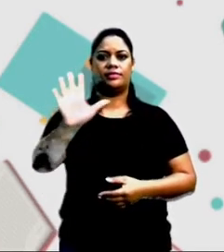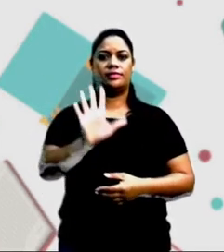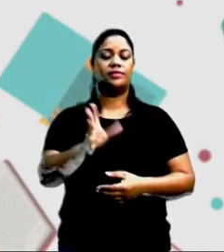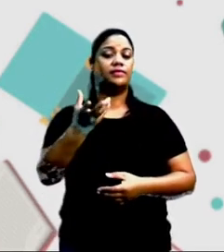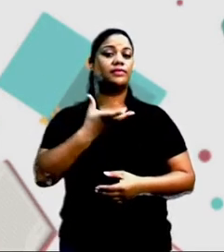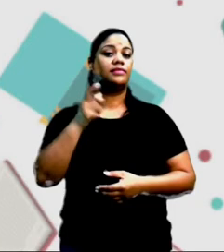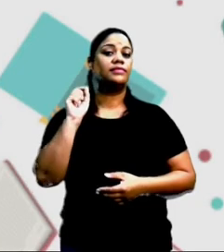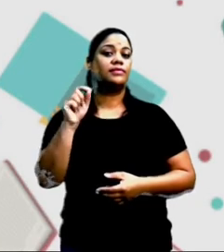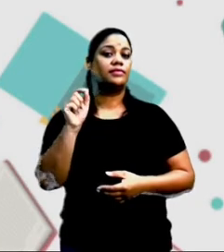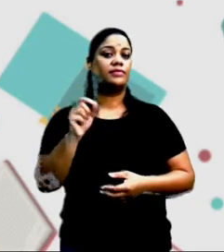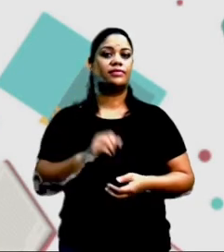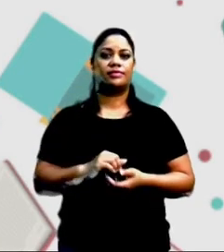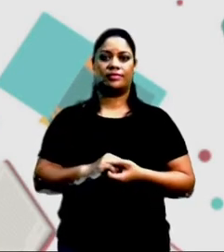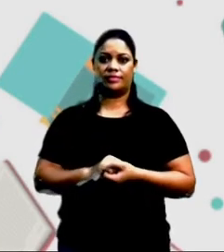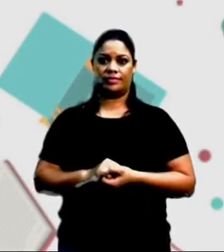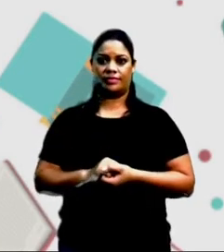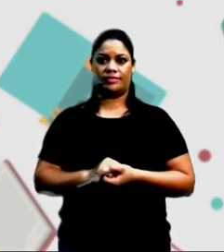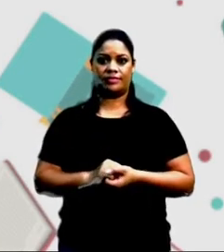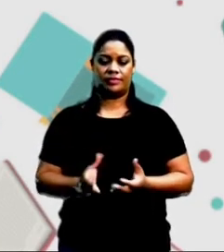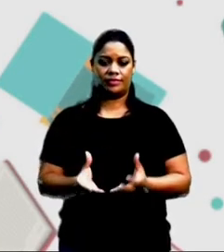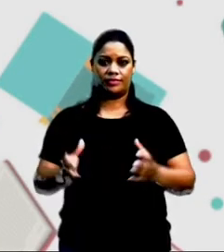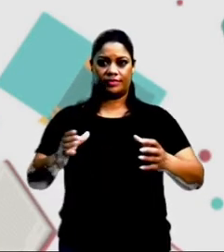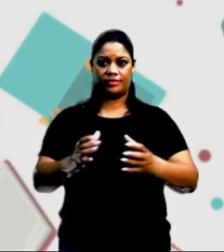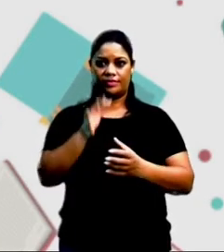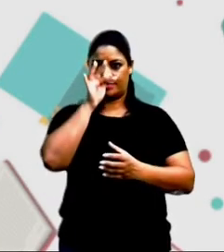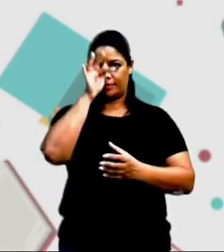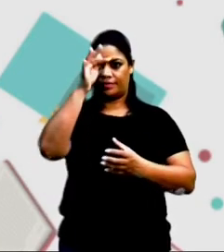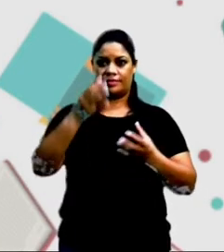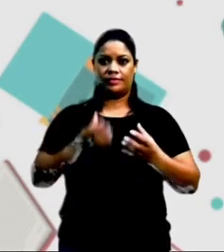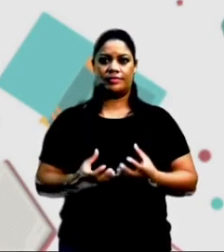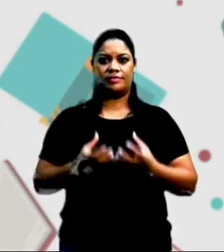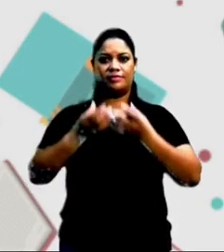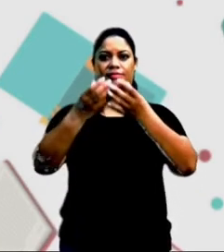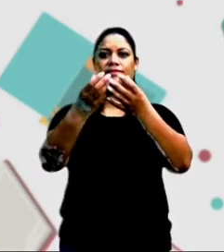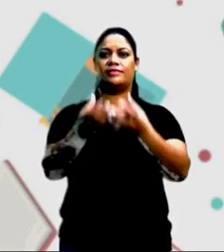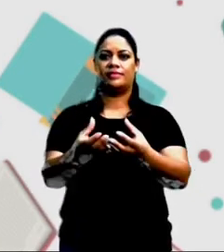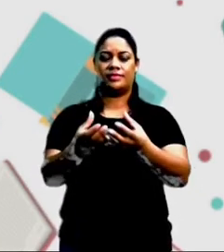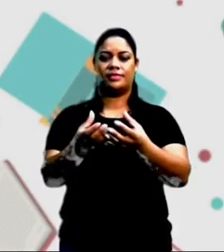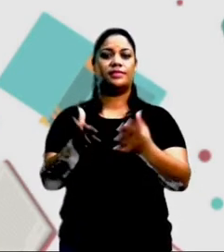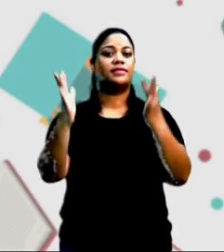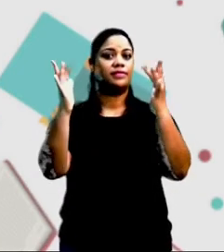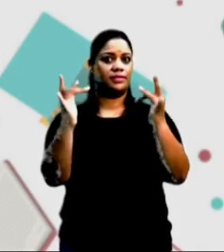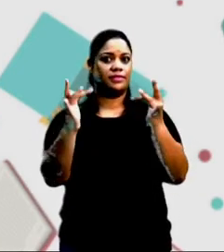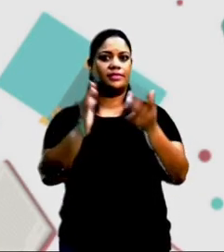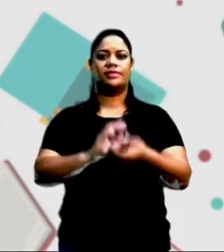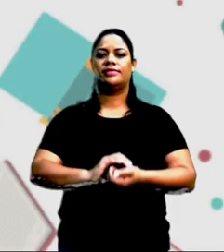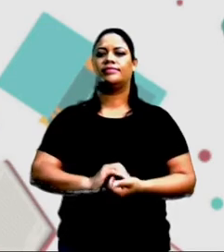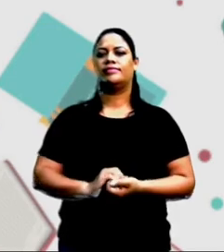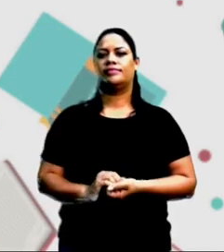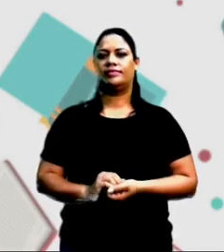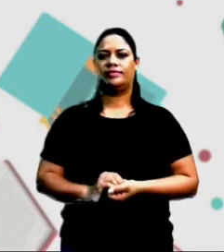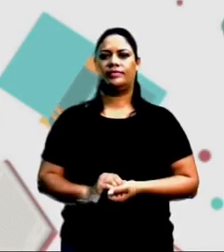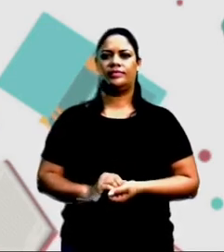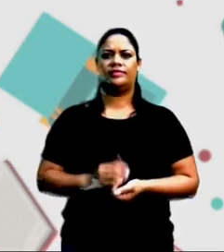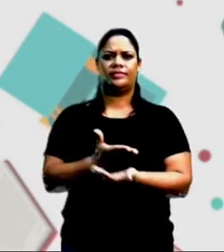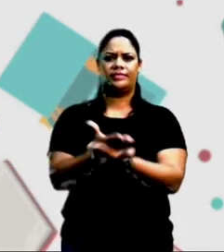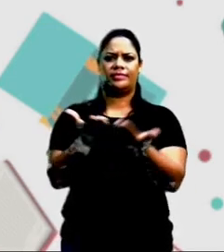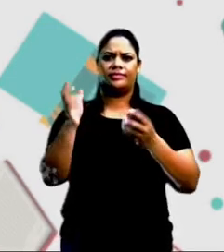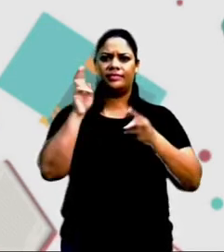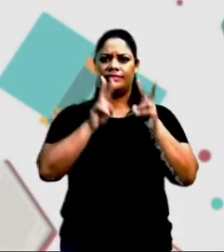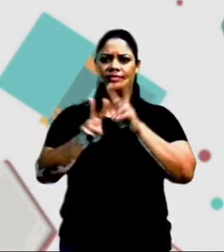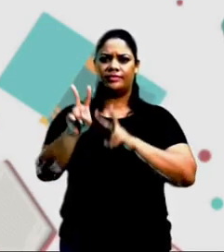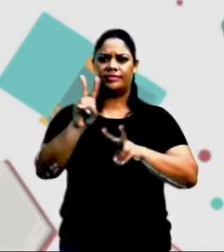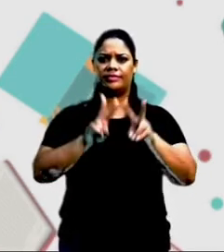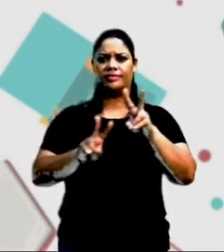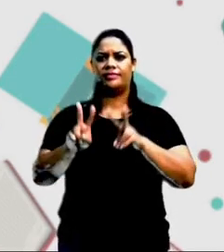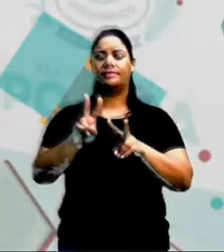que ele queria? Dar um jarro de flor, né, para sua namorada. Então, se você